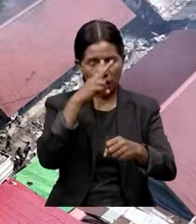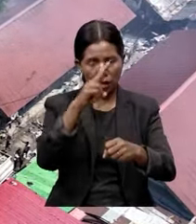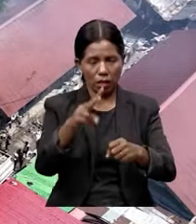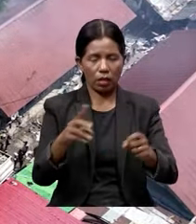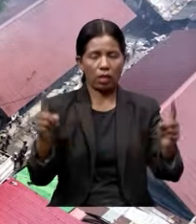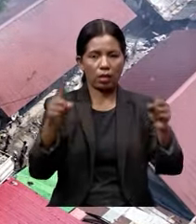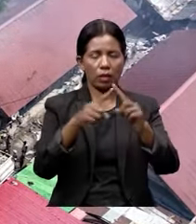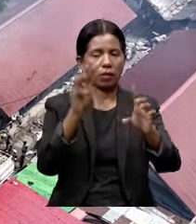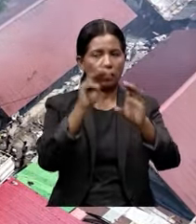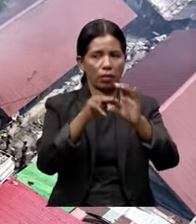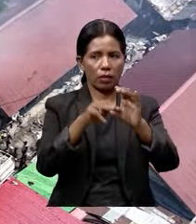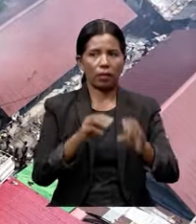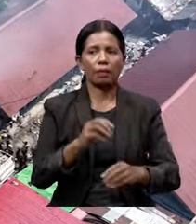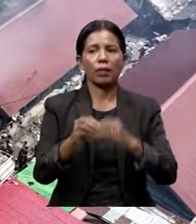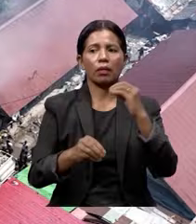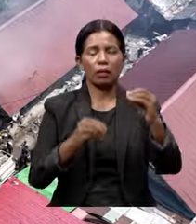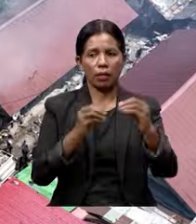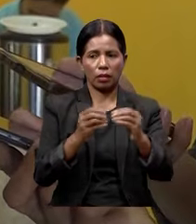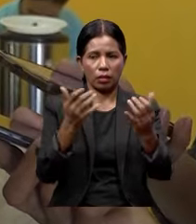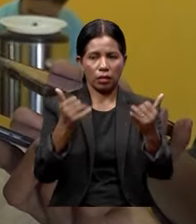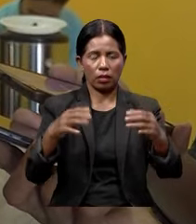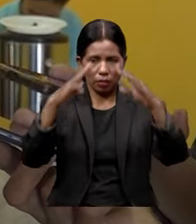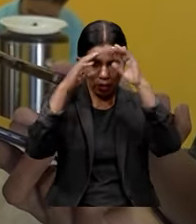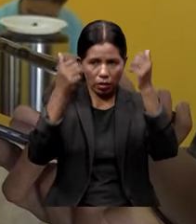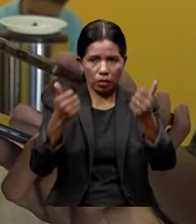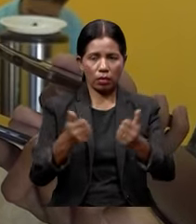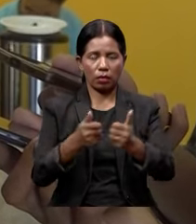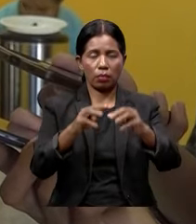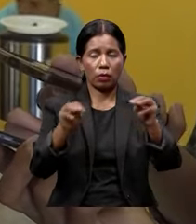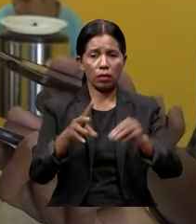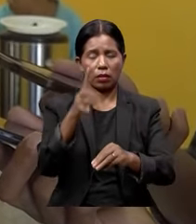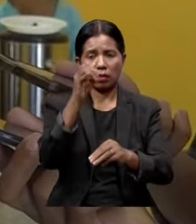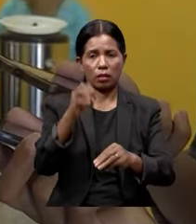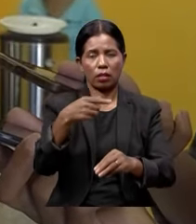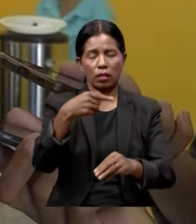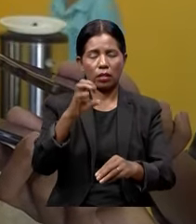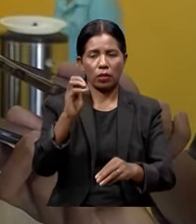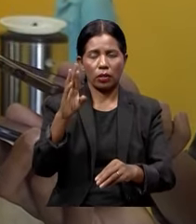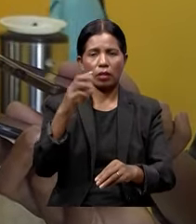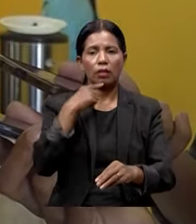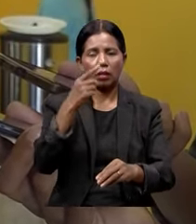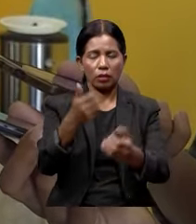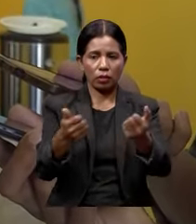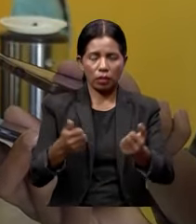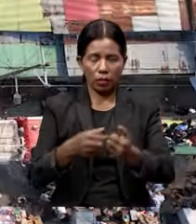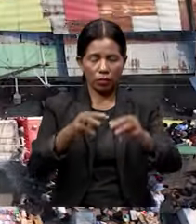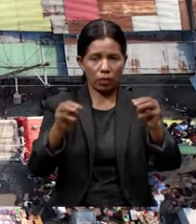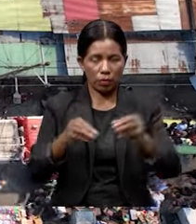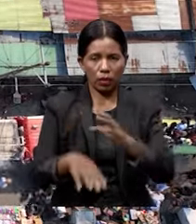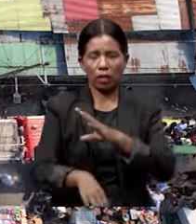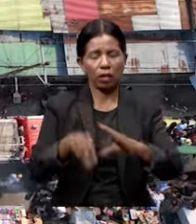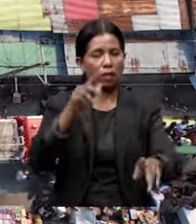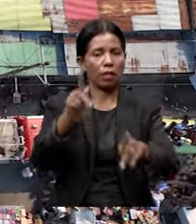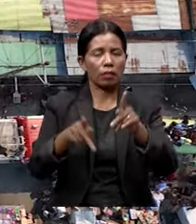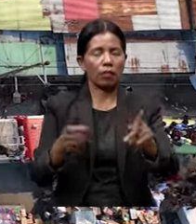máximo para mercado. Relaciona com a situação, né, presidente da autoridade do município de Ili, Gregório Saldanha, Ateten, autoridade do município se recebe a